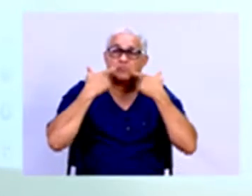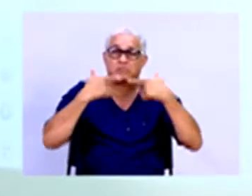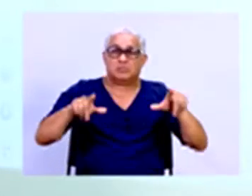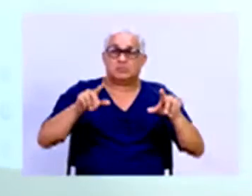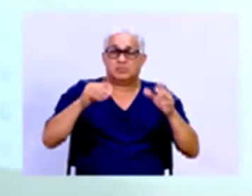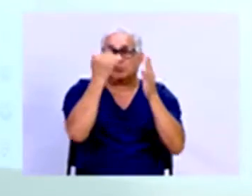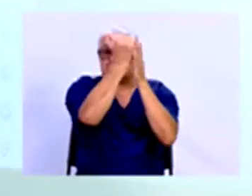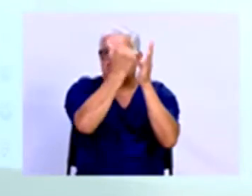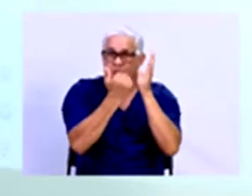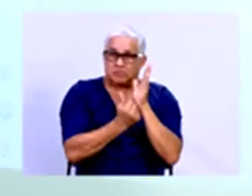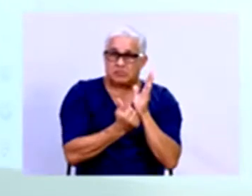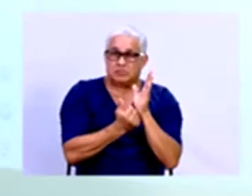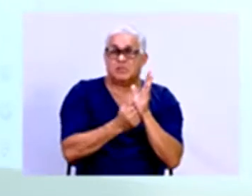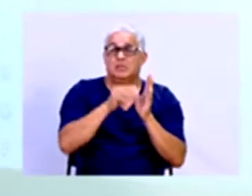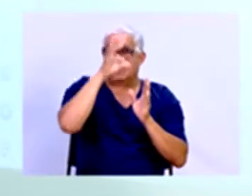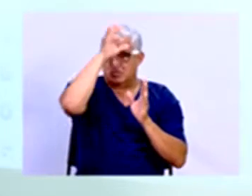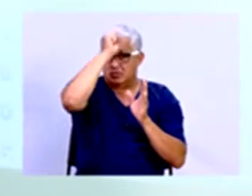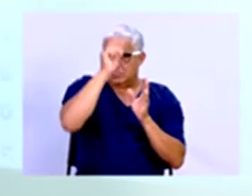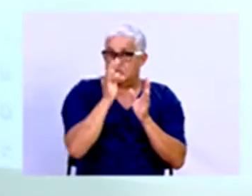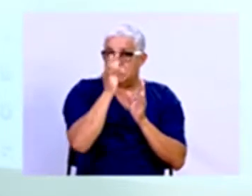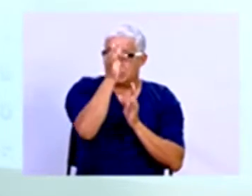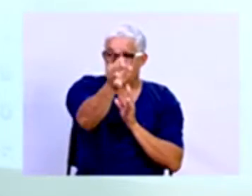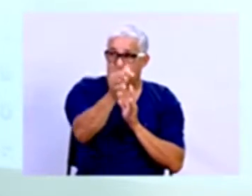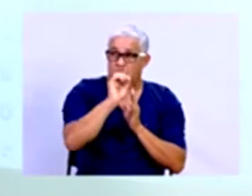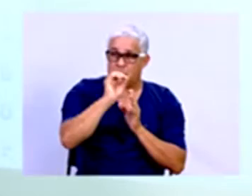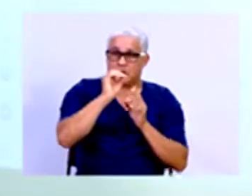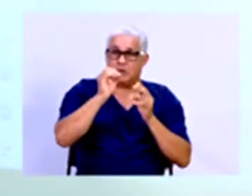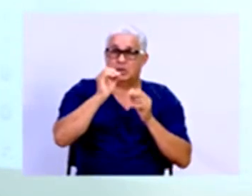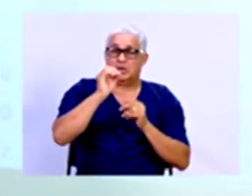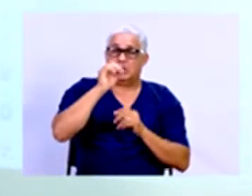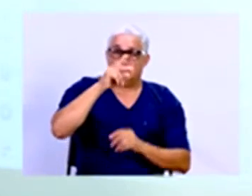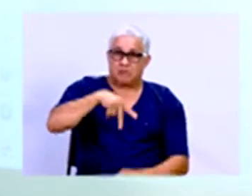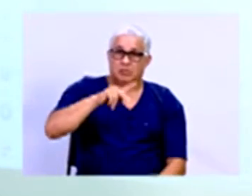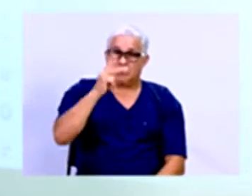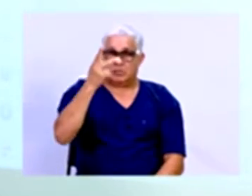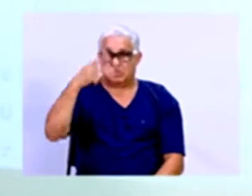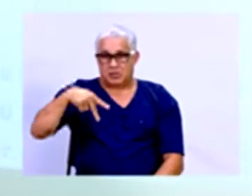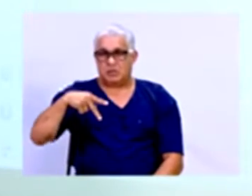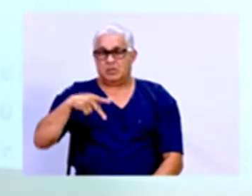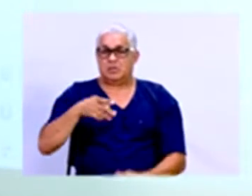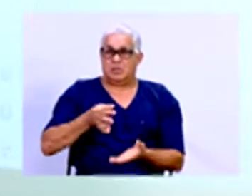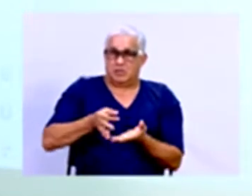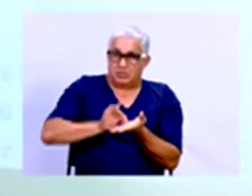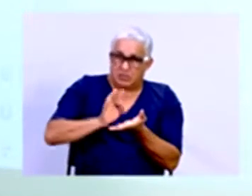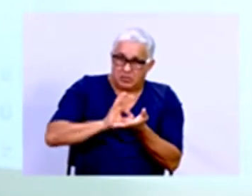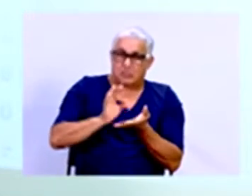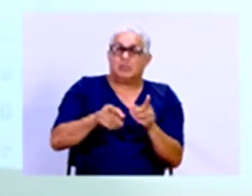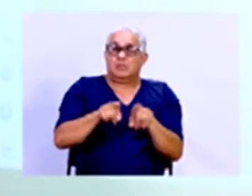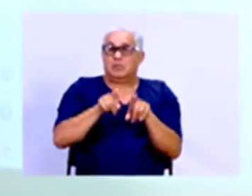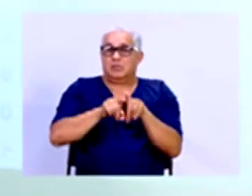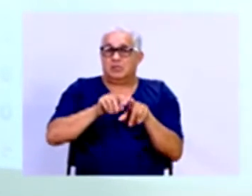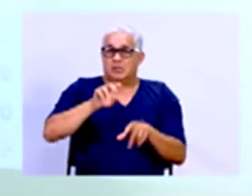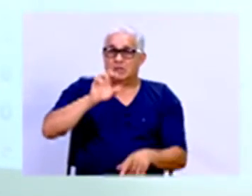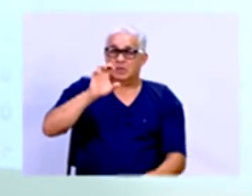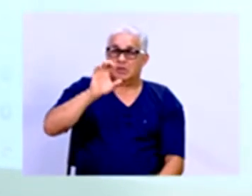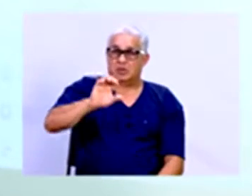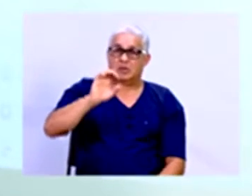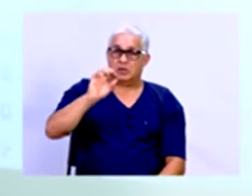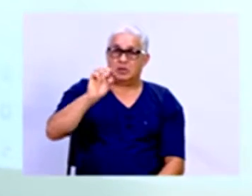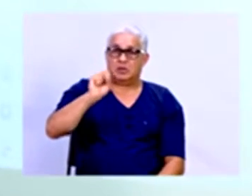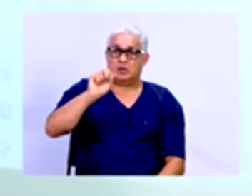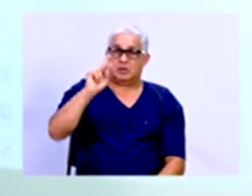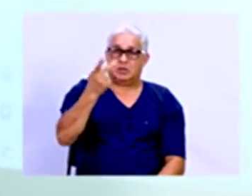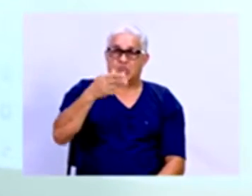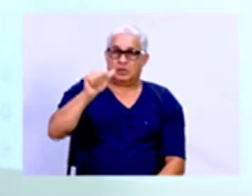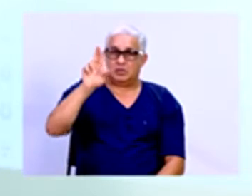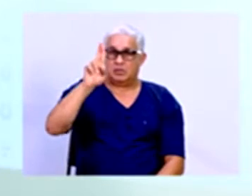quando vocês forem aprender, né, independente do PHP, seja Java, seja C#, qualquer uma delas que você for aprender,